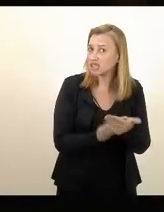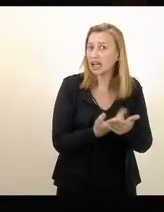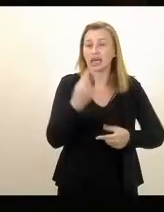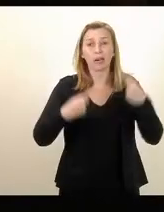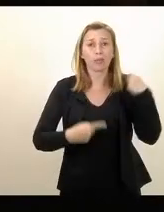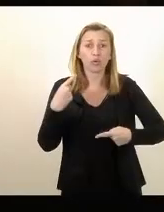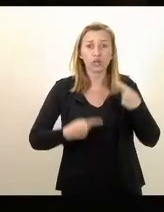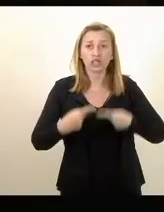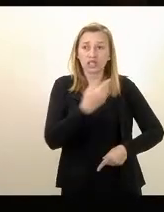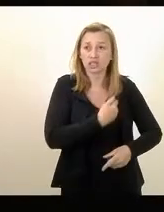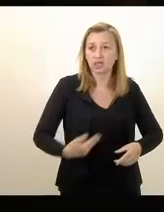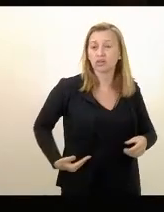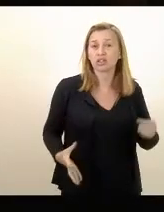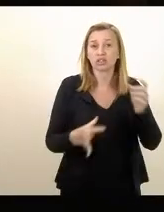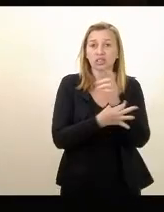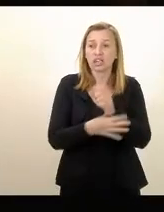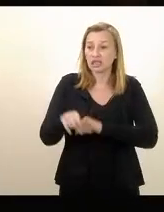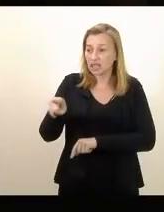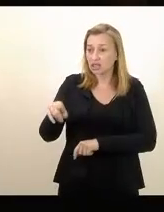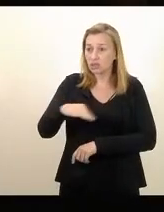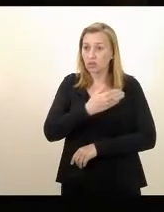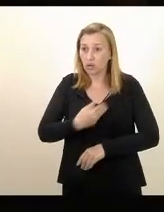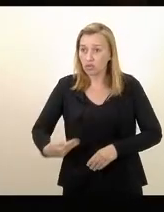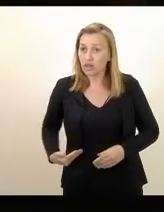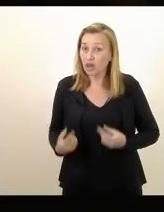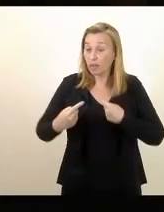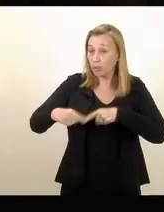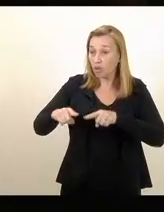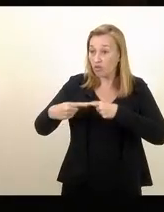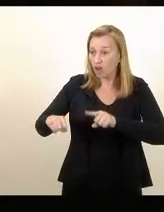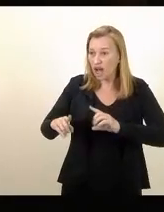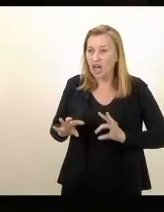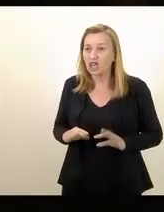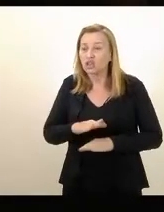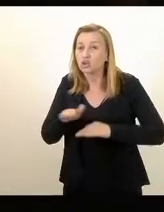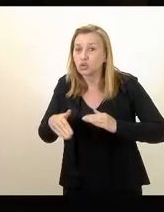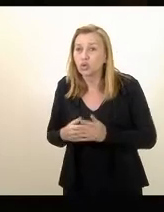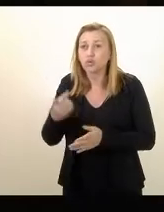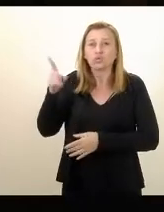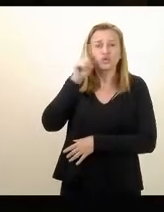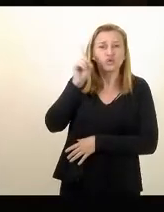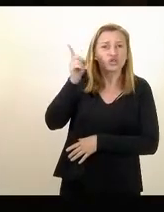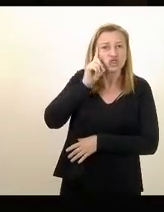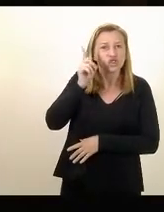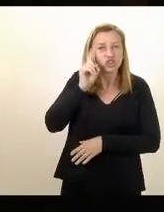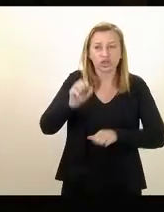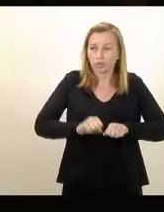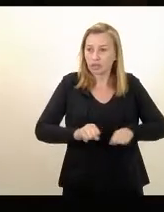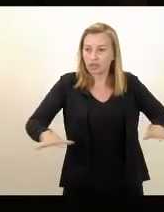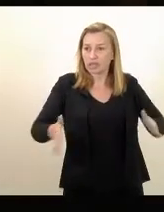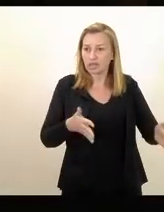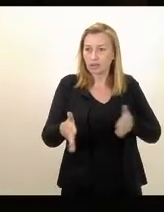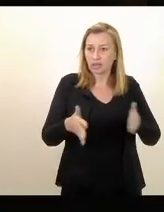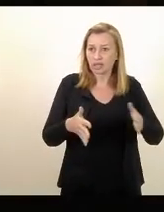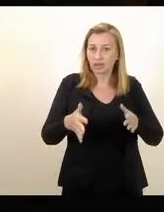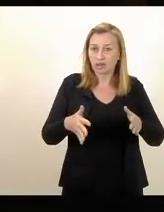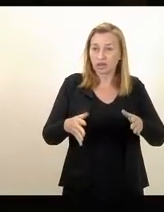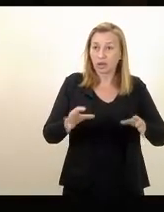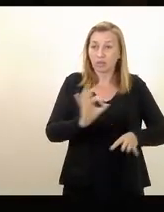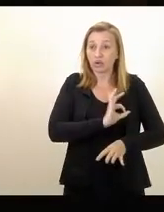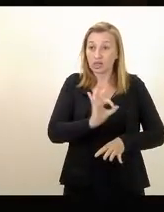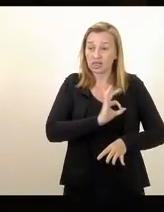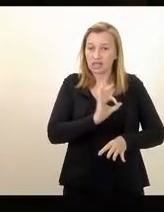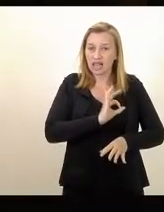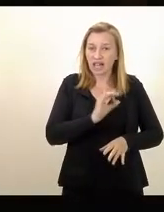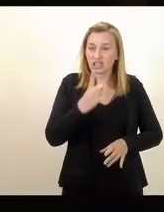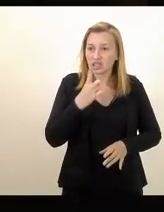política pública de segurança desse governo é provocar todos os dias em plena pandemia operações policiais sangrentas é